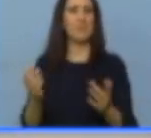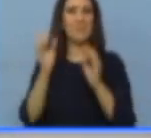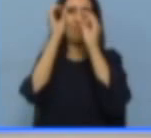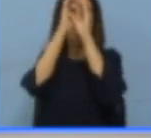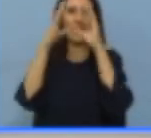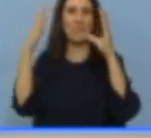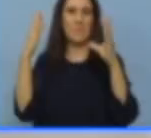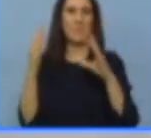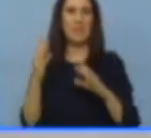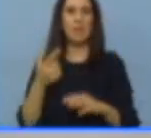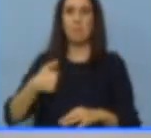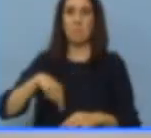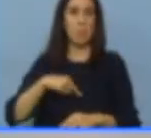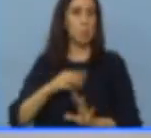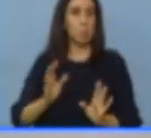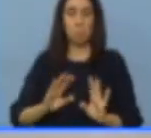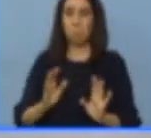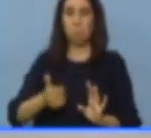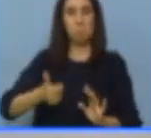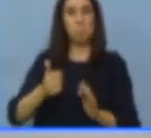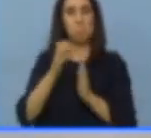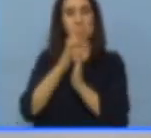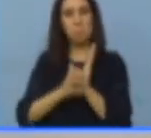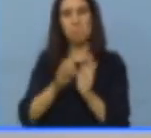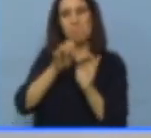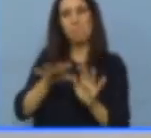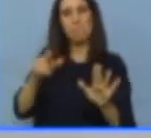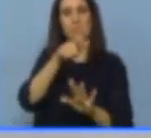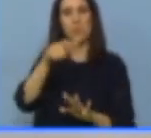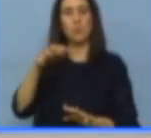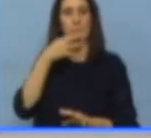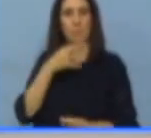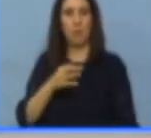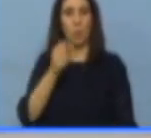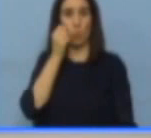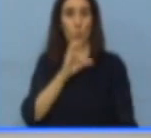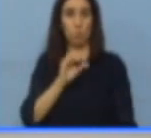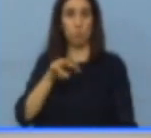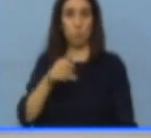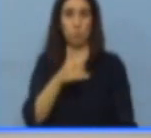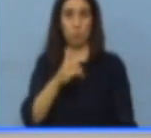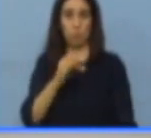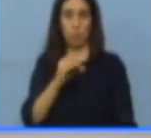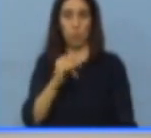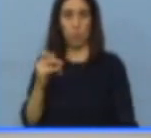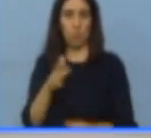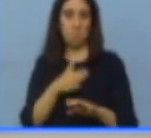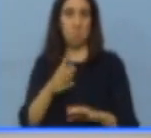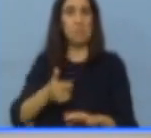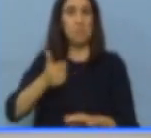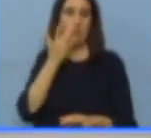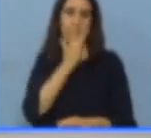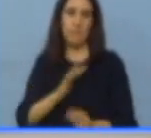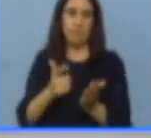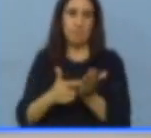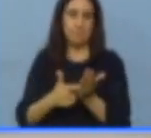que nós... Mas nós somos feitos para anunciar o Evangelho a todas as pessoas. Como Boni via no tempo dele, as pessoas que mais necessitavam eram os africanos, portanto,